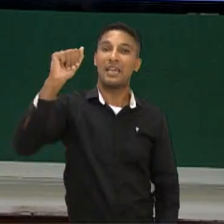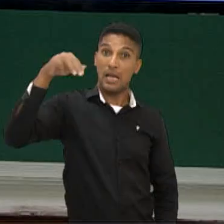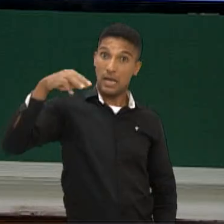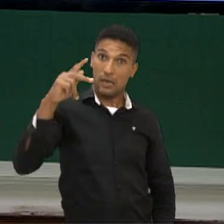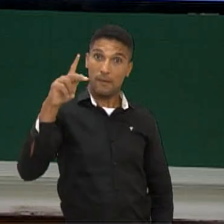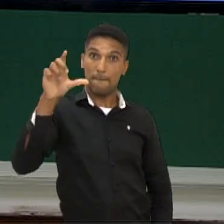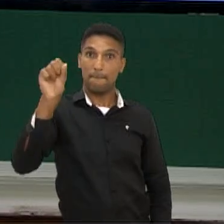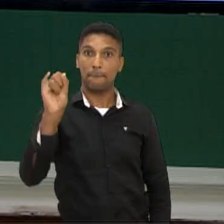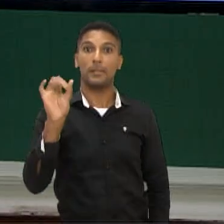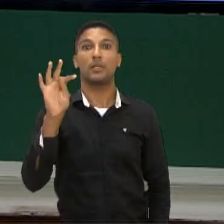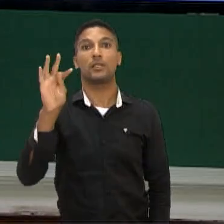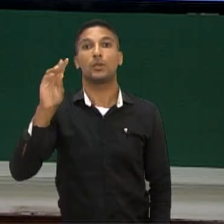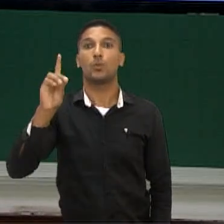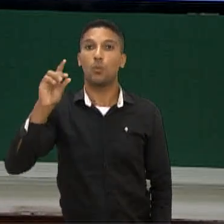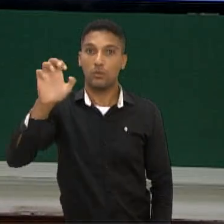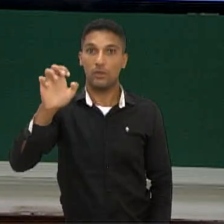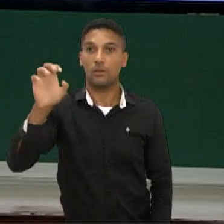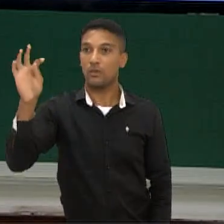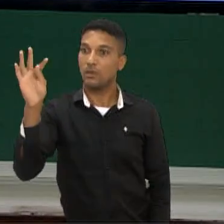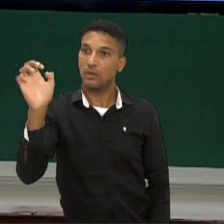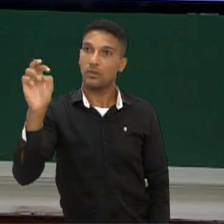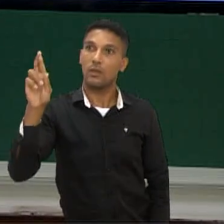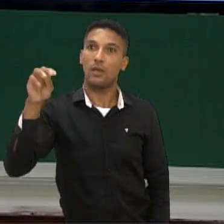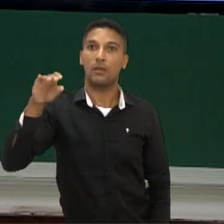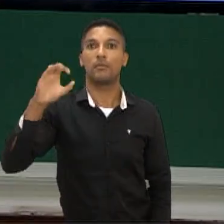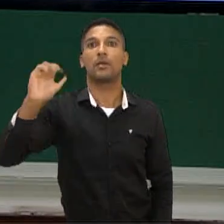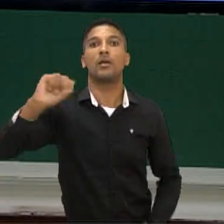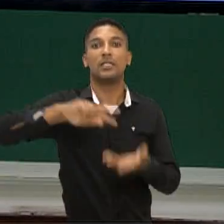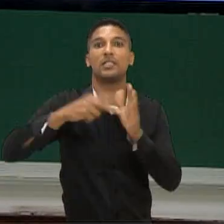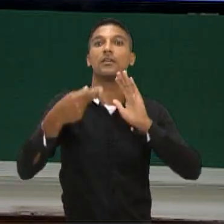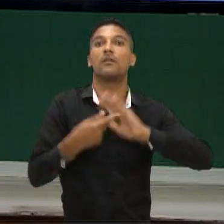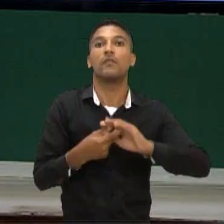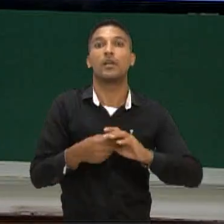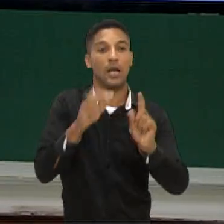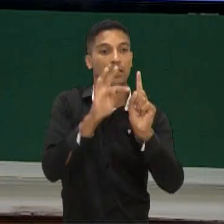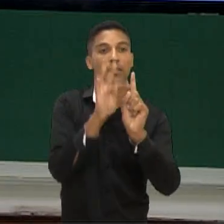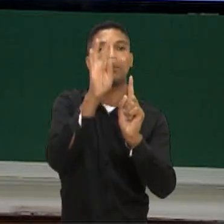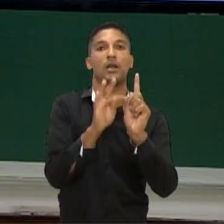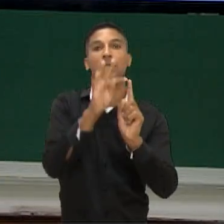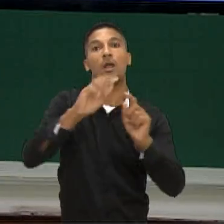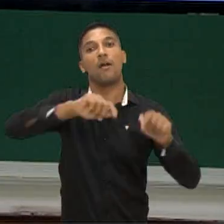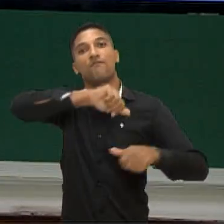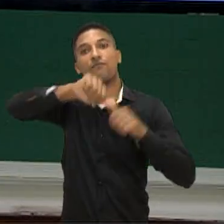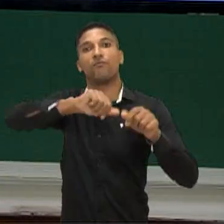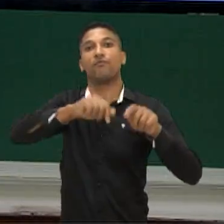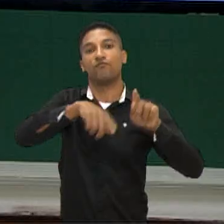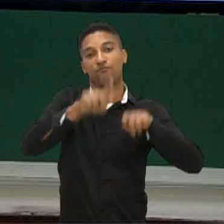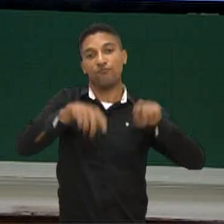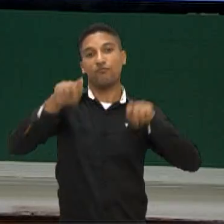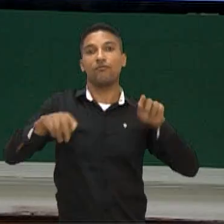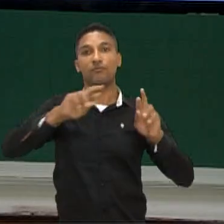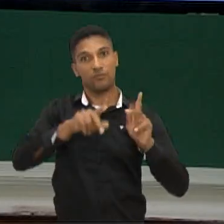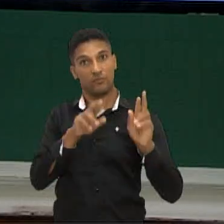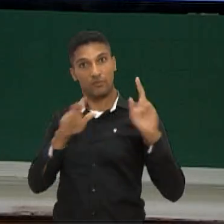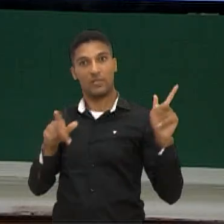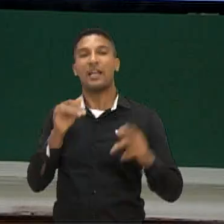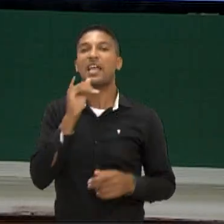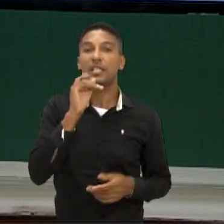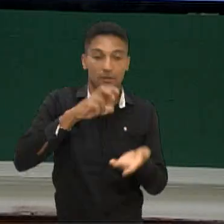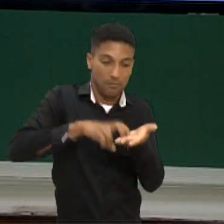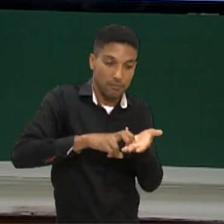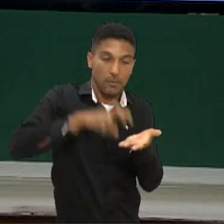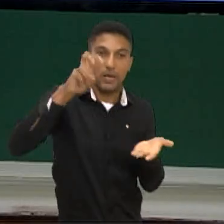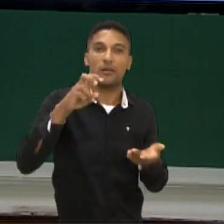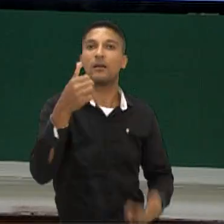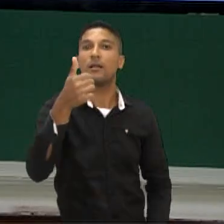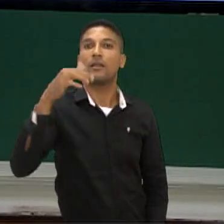é diferença entre temperaturas. Um exemplo, de manhã cedo está lá 10 graus. Quando é logo